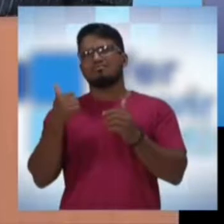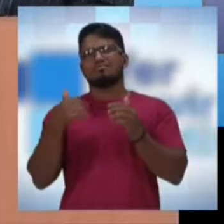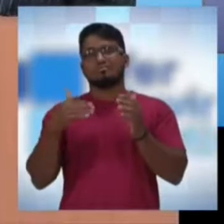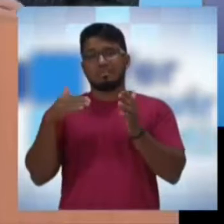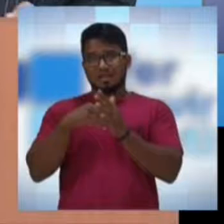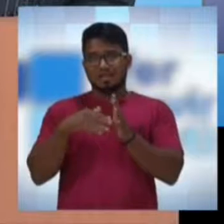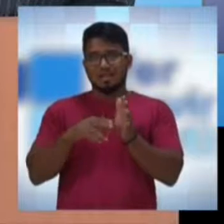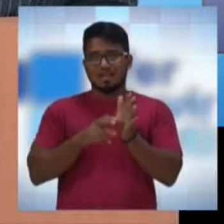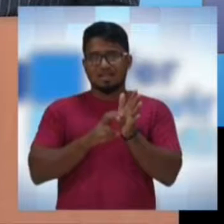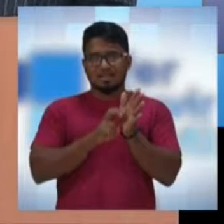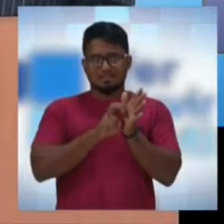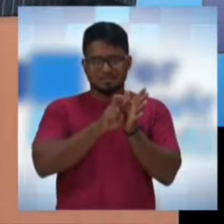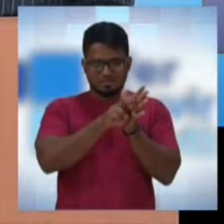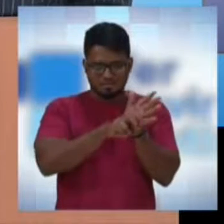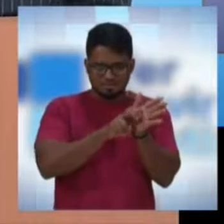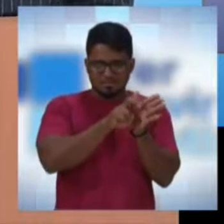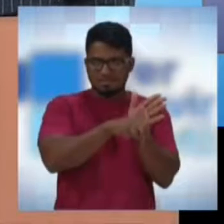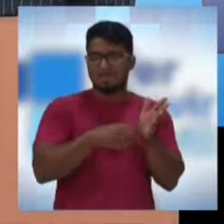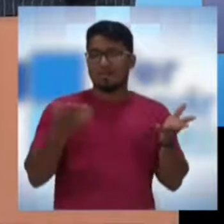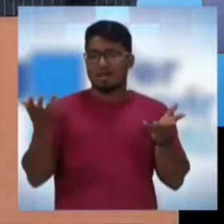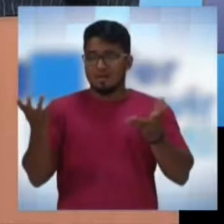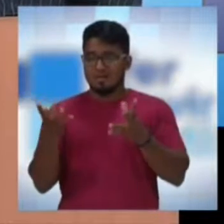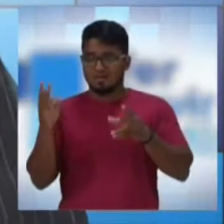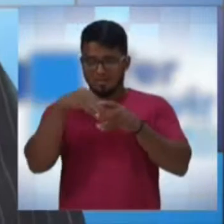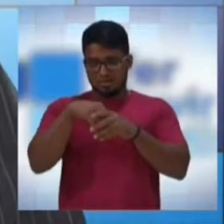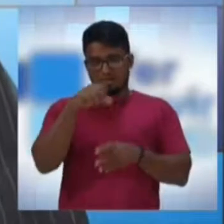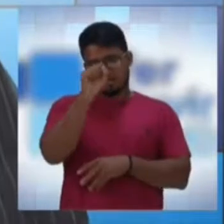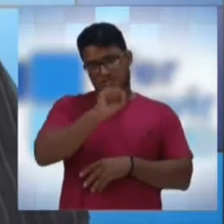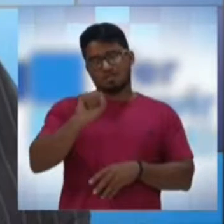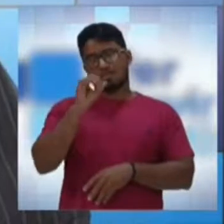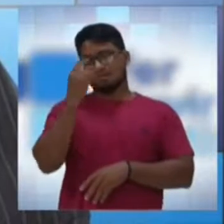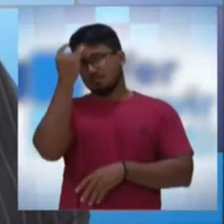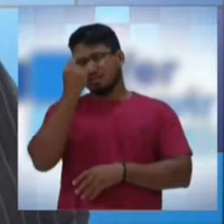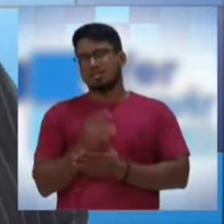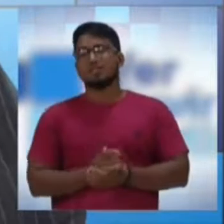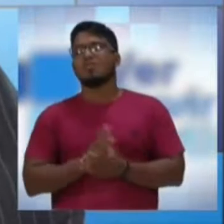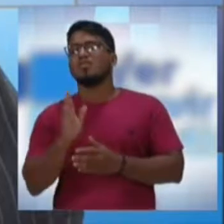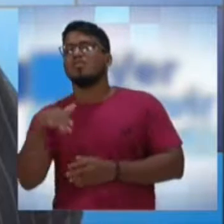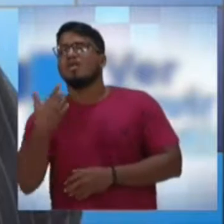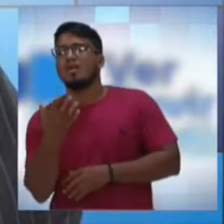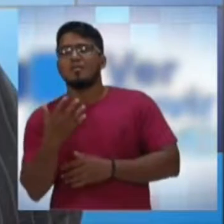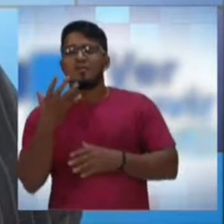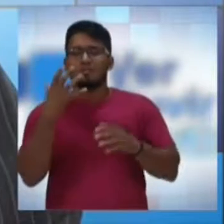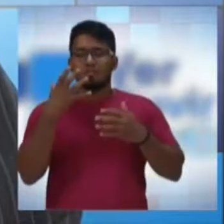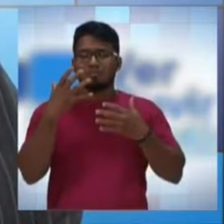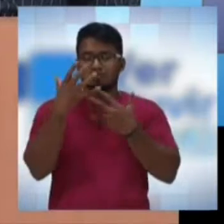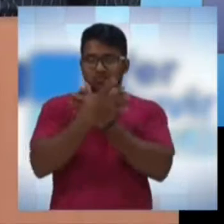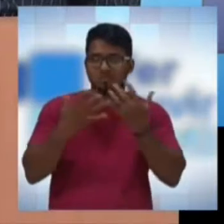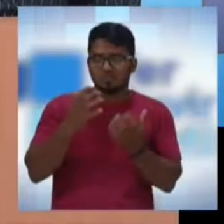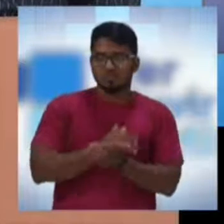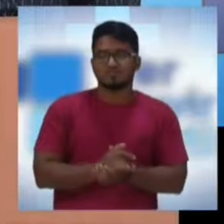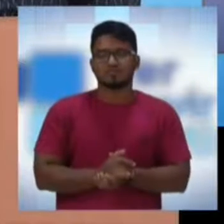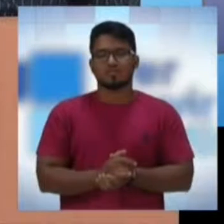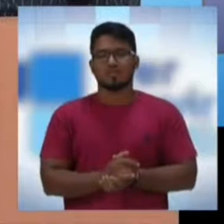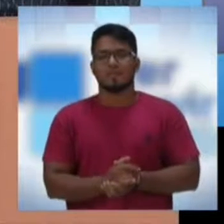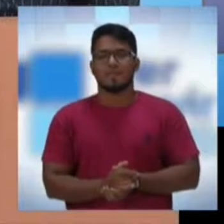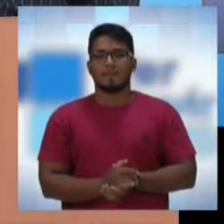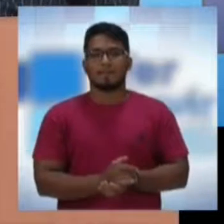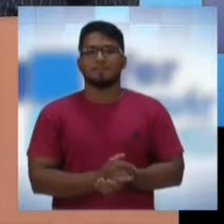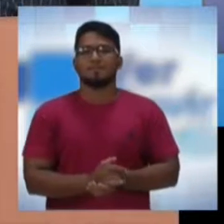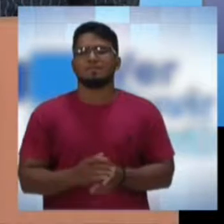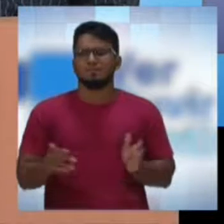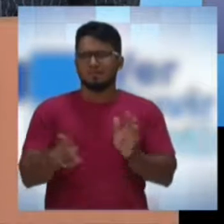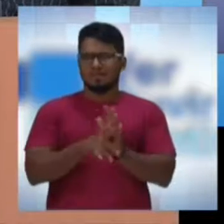na CEID e hoje está na Associação dos Cegos do Piauí. Pois não, Francisca, qual é a música? Vamos cantar uma música de